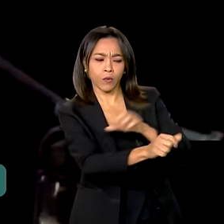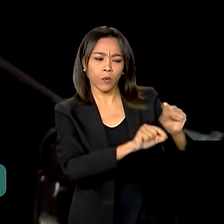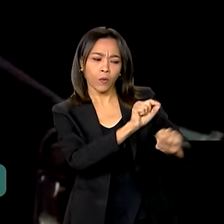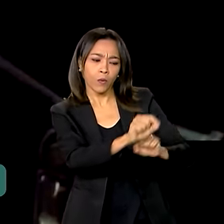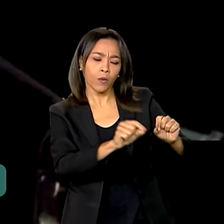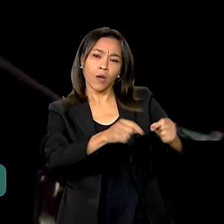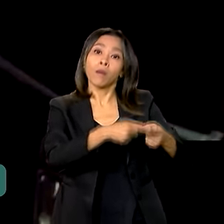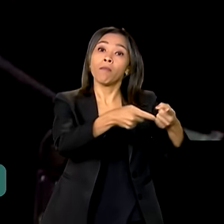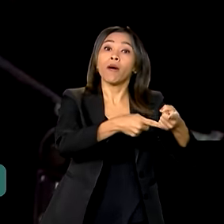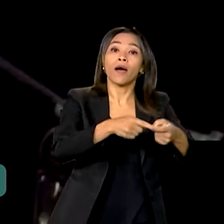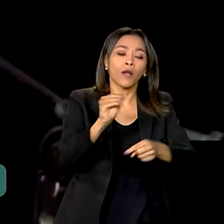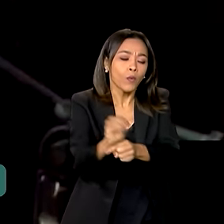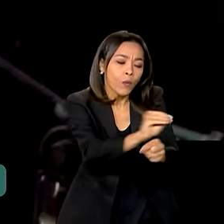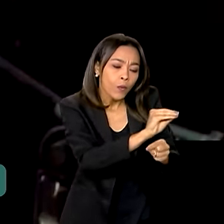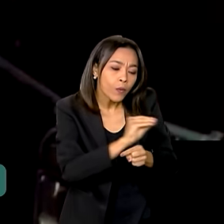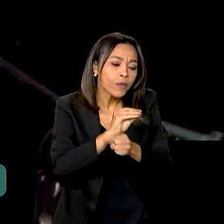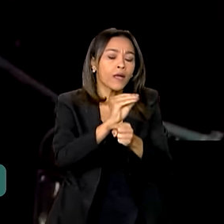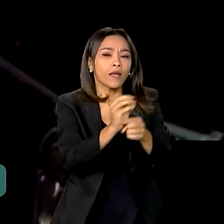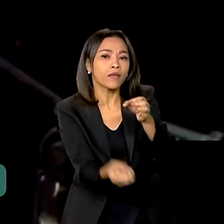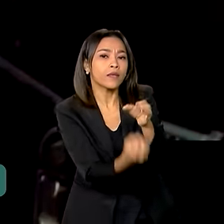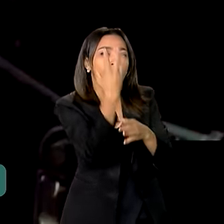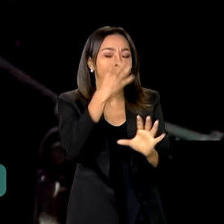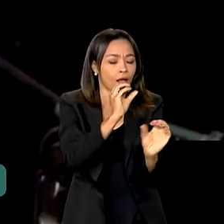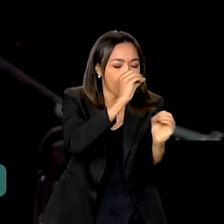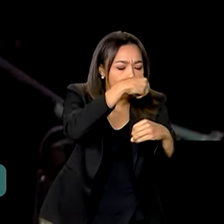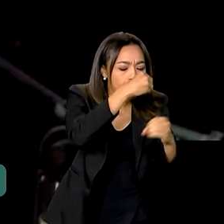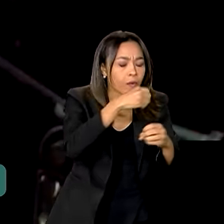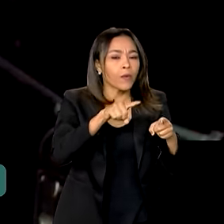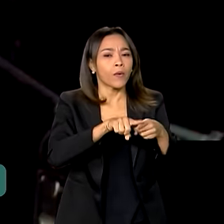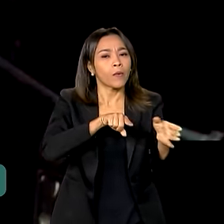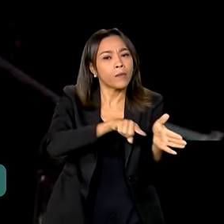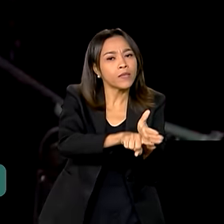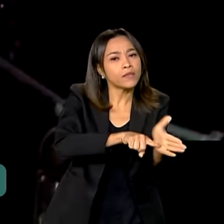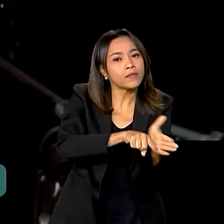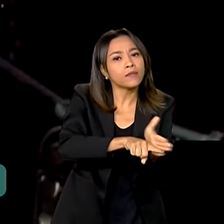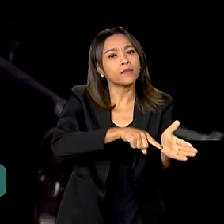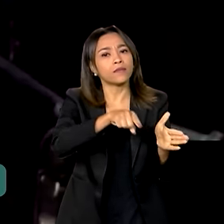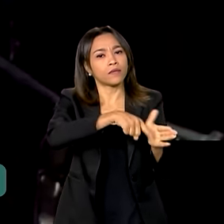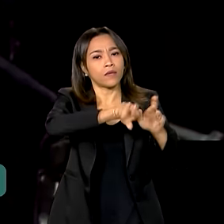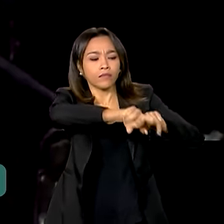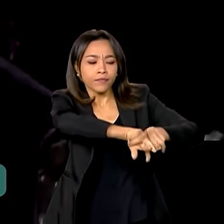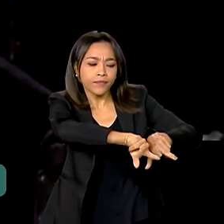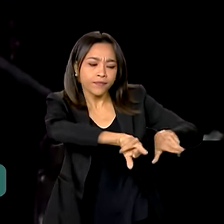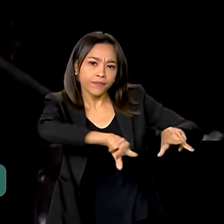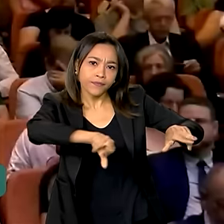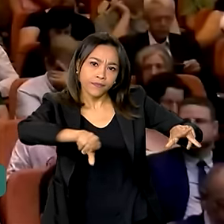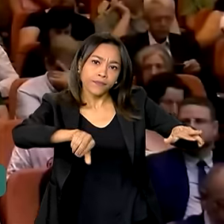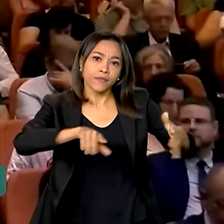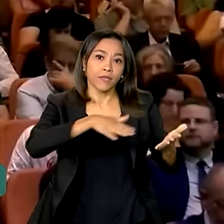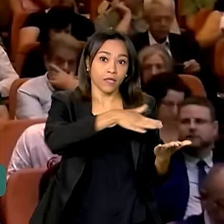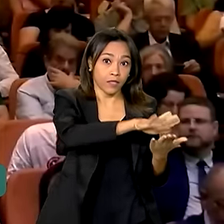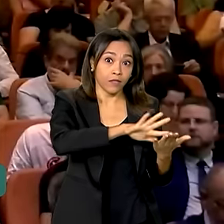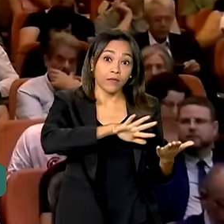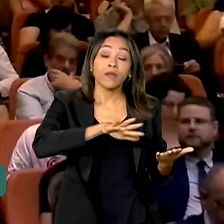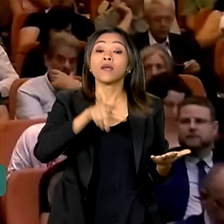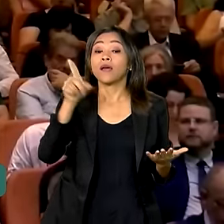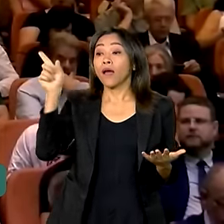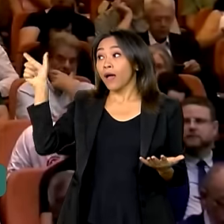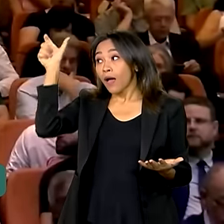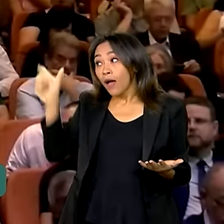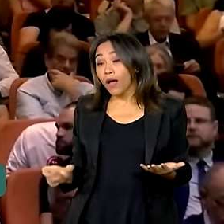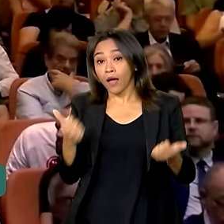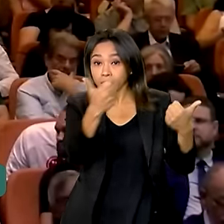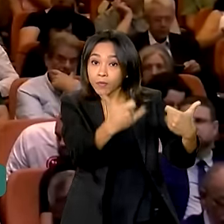recuperação, atualização e criação de laboratórios, acervos científicos, históricos e culturais e coleções biológicas. Ainda segundo a